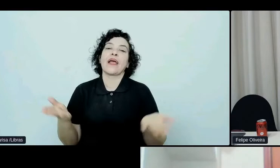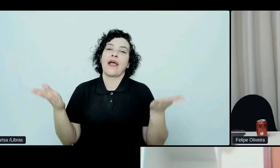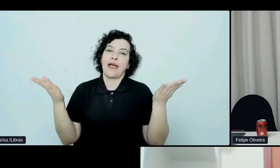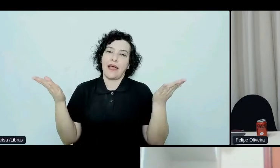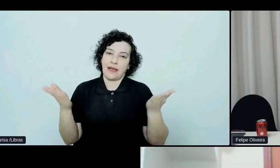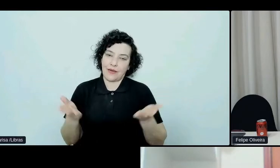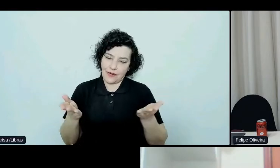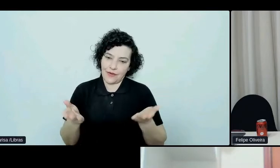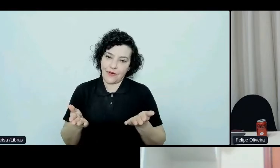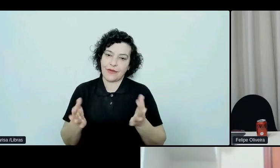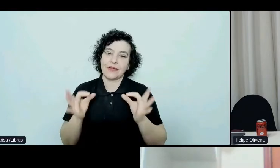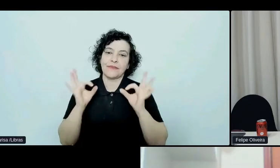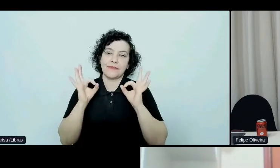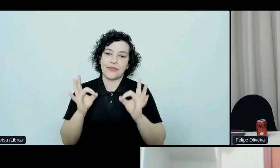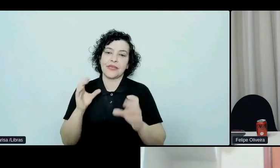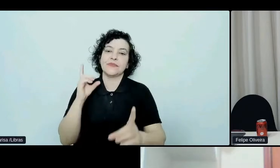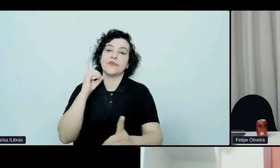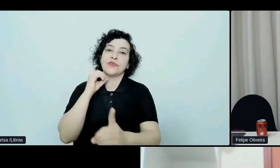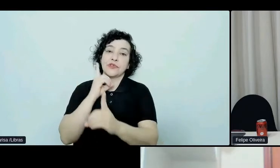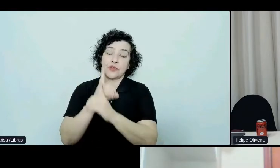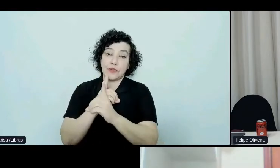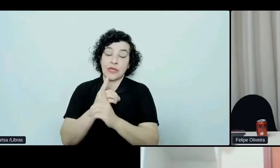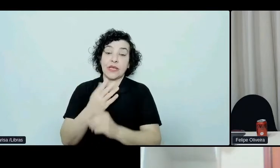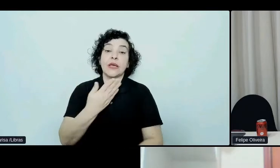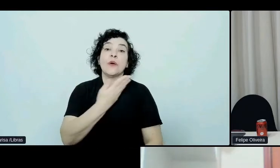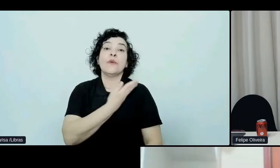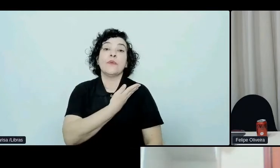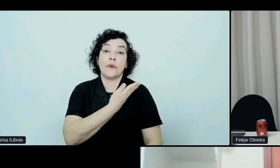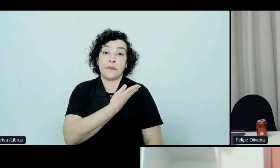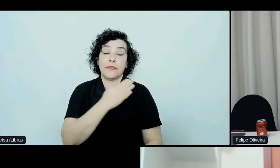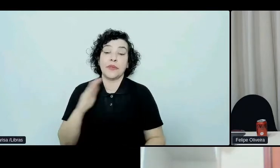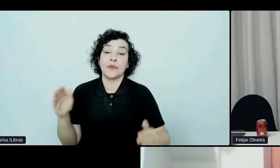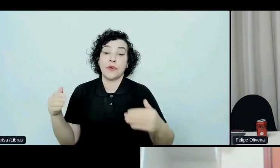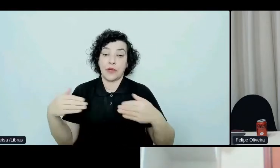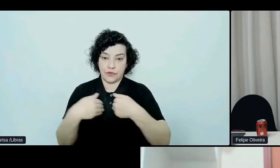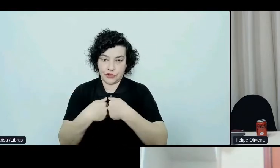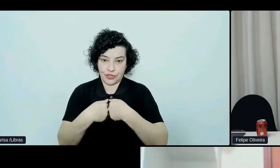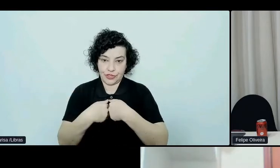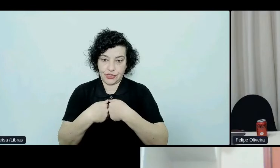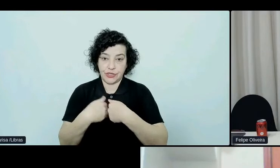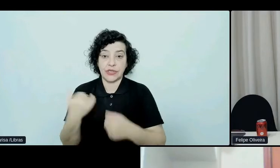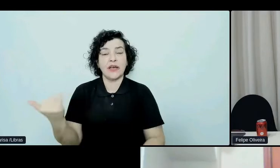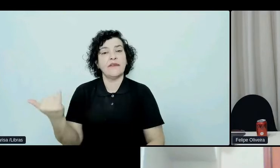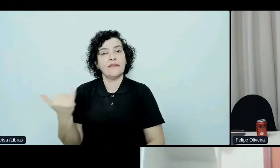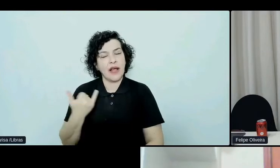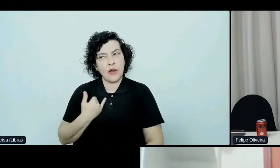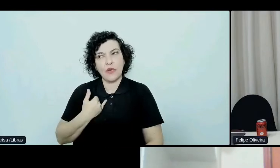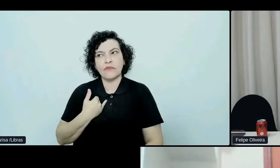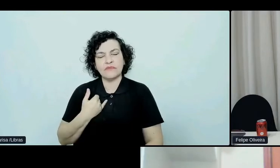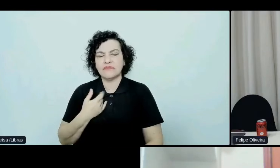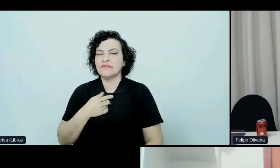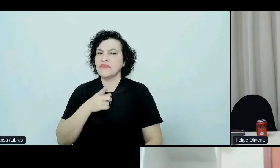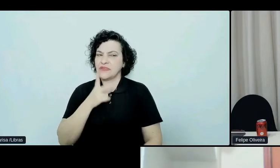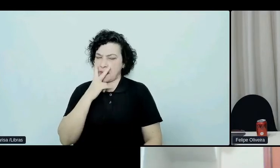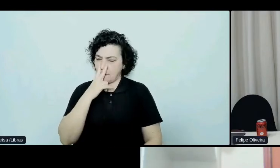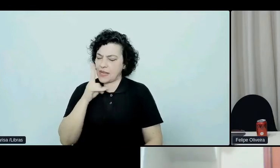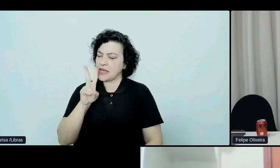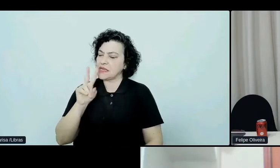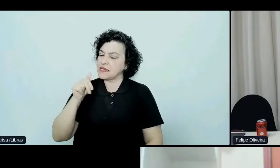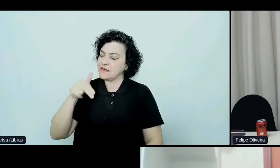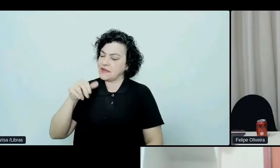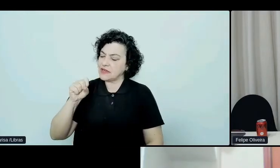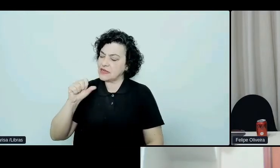tanto precisava, porque não acreditavam em mim quando eu falava, eu não consigo fazer isso, eu estou em dificuldade com aquilo. Não, mas você é tão inteligente, o que tem a ver uma coisa com a outra?